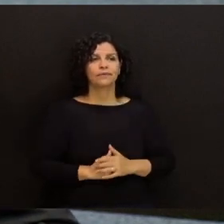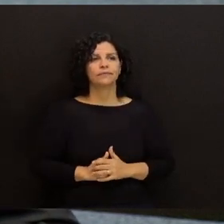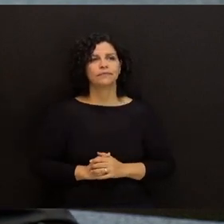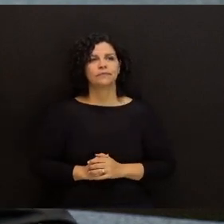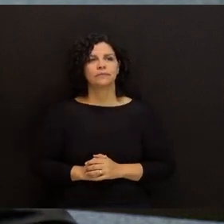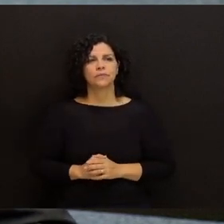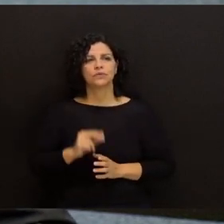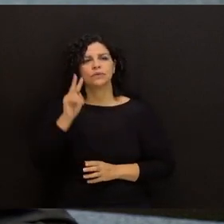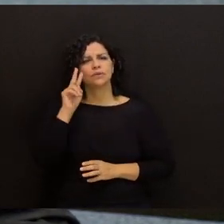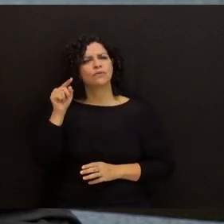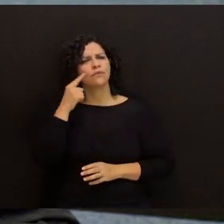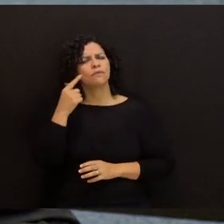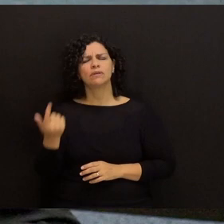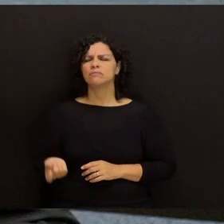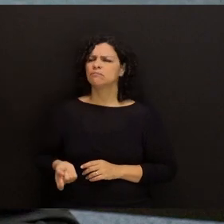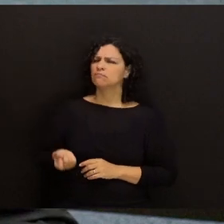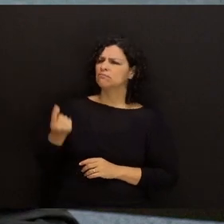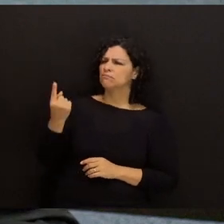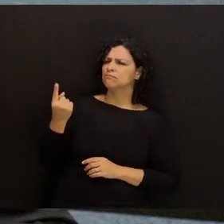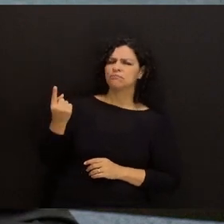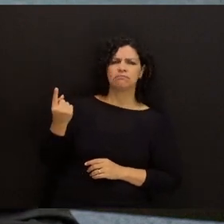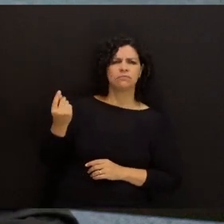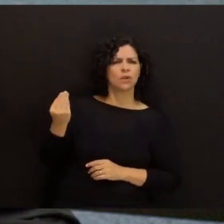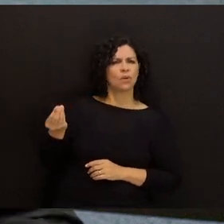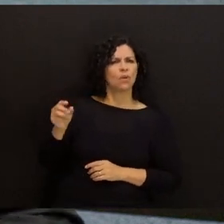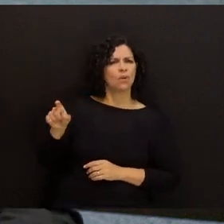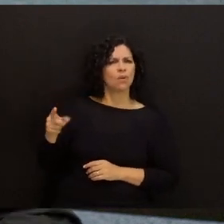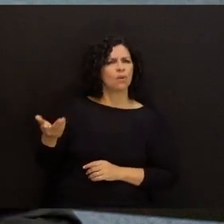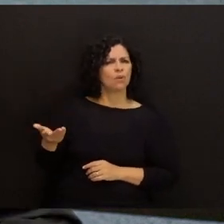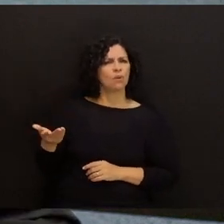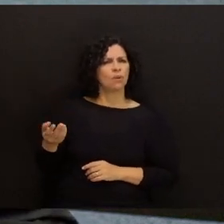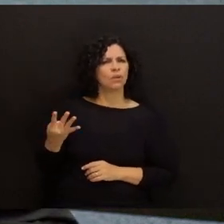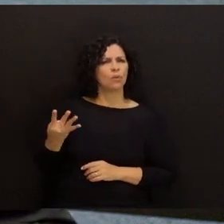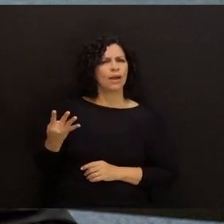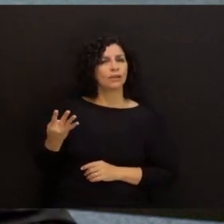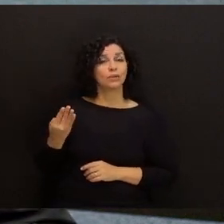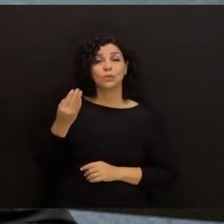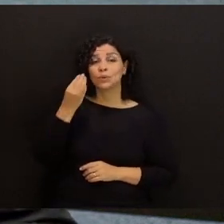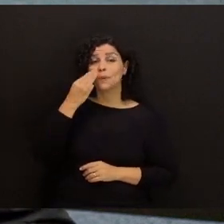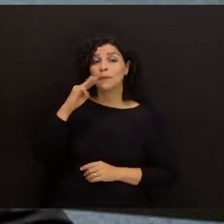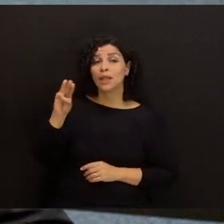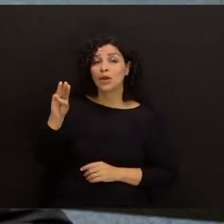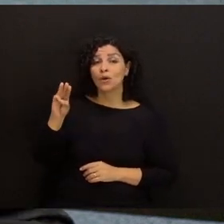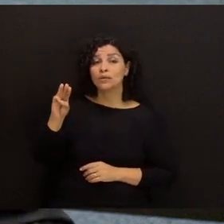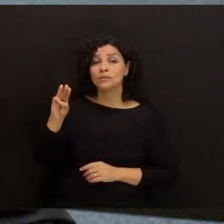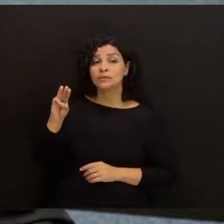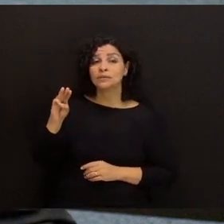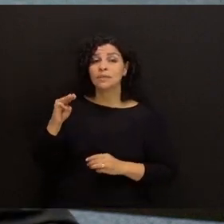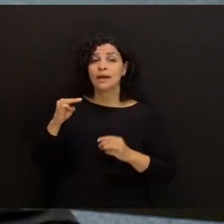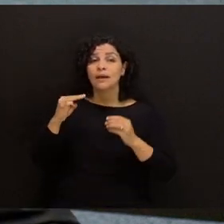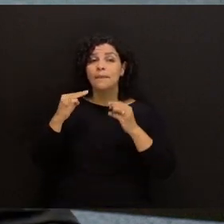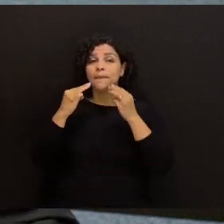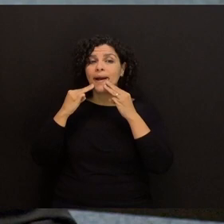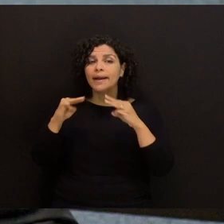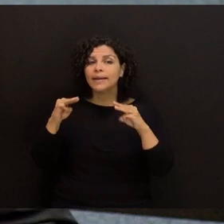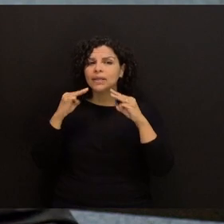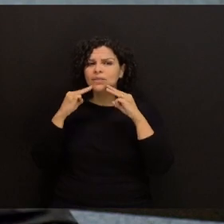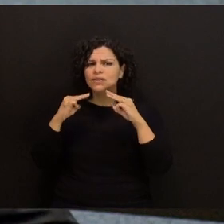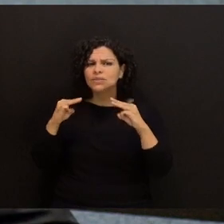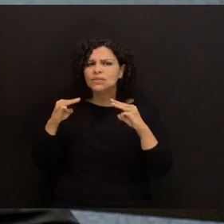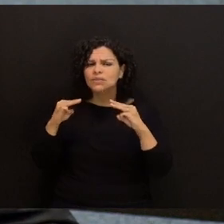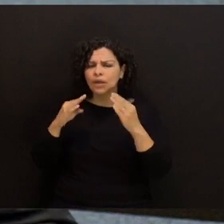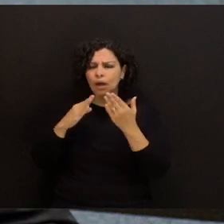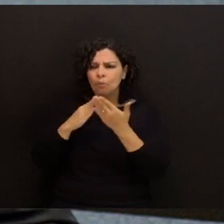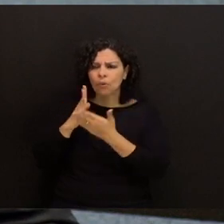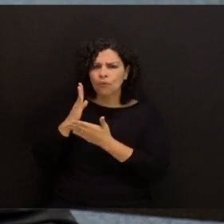você vê a provar você questiona assuntos assim tipo 4 milhões e meio para comunicação passa-se claro que passa